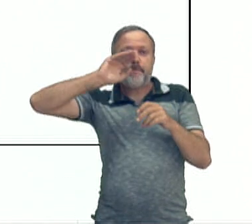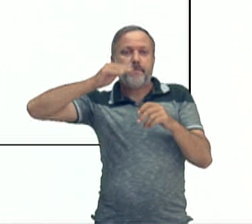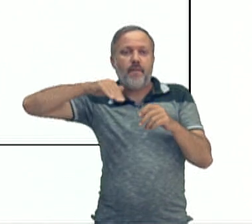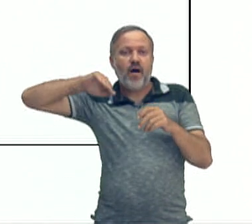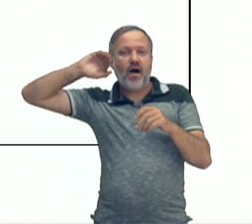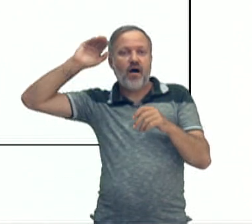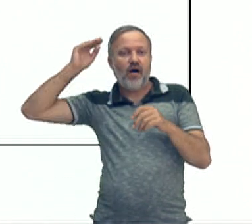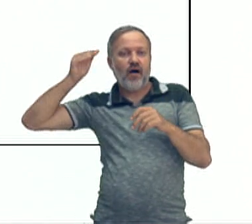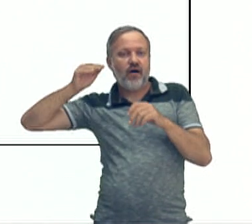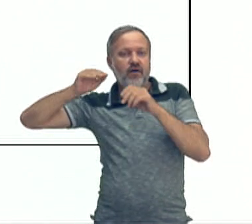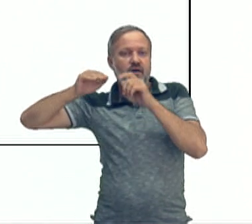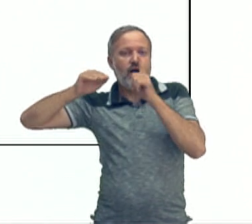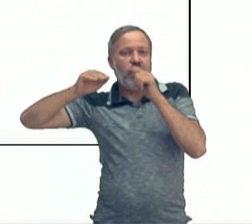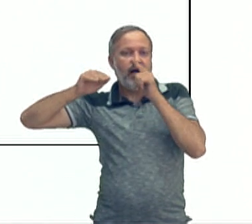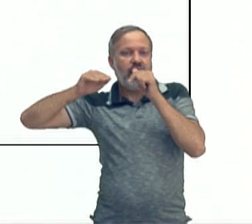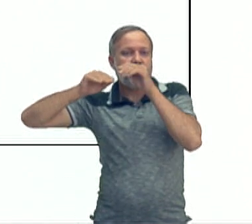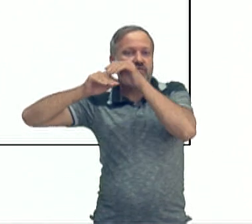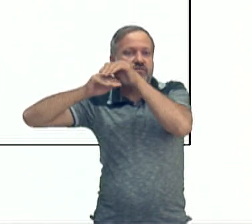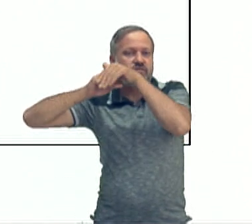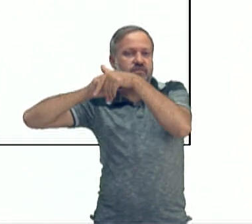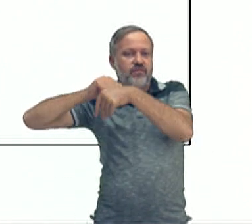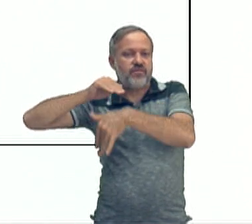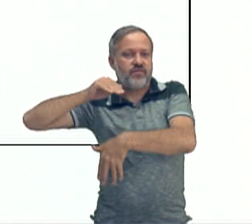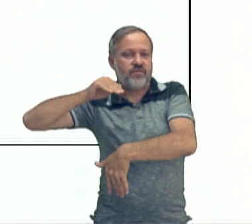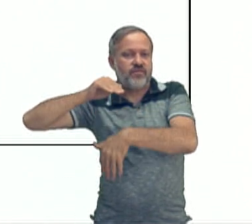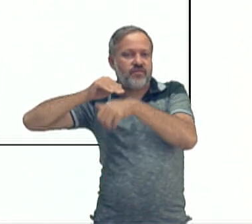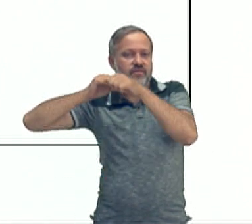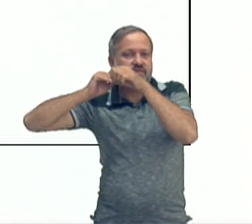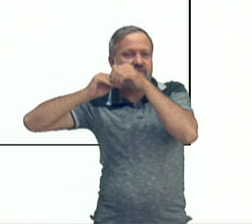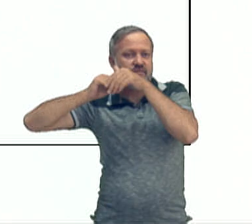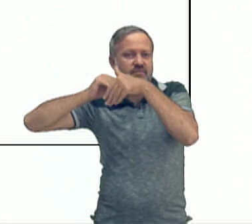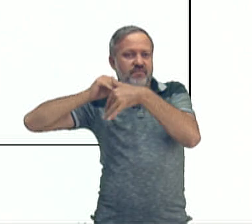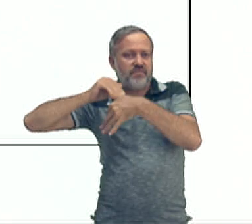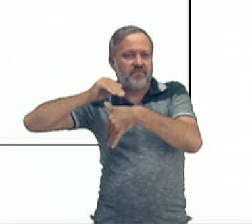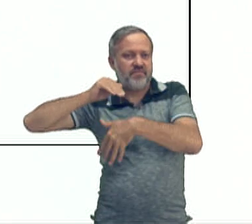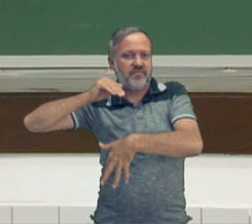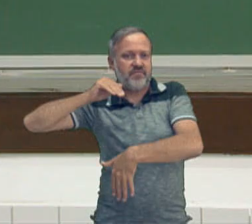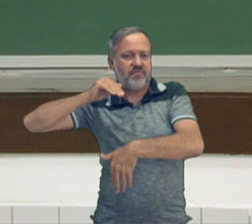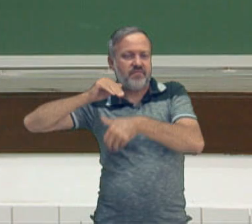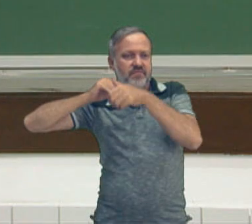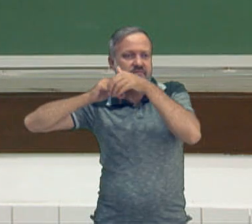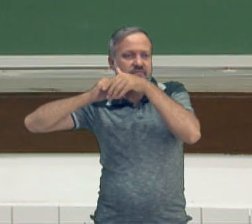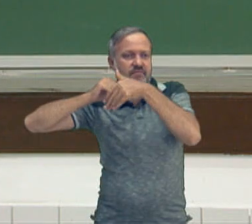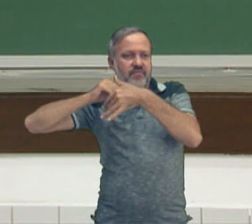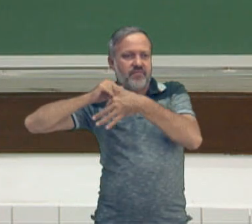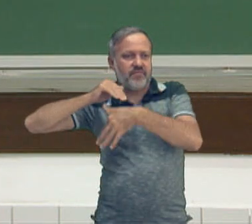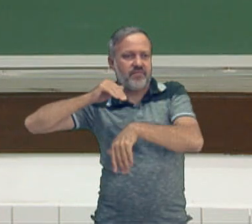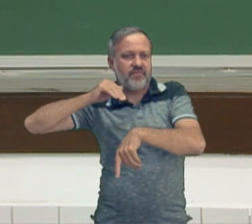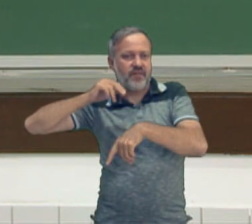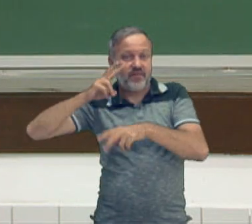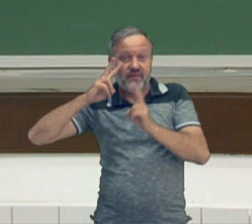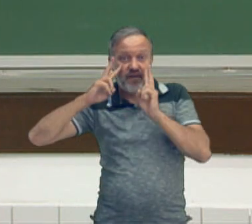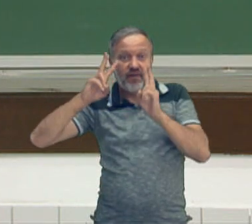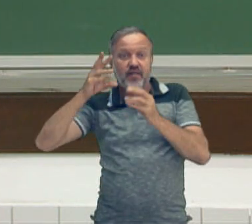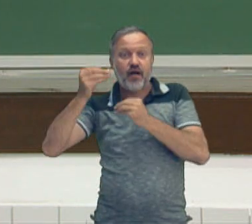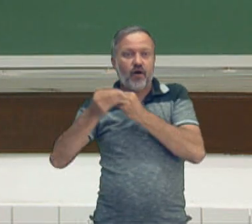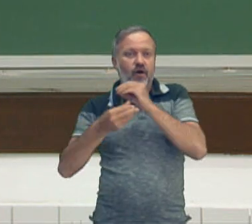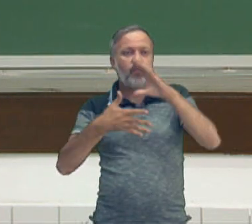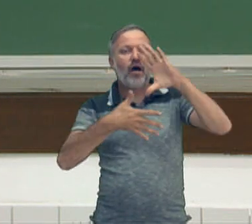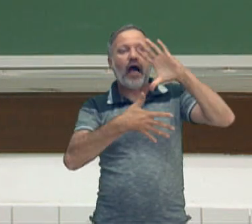essa água, né, por gravidade, até essa cidade. Então pense você, o que era a América,